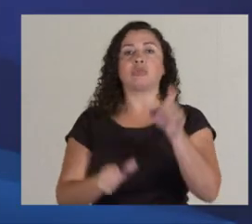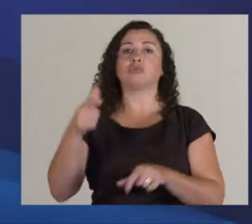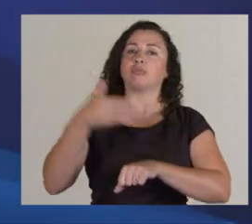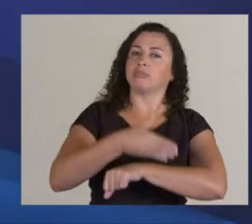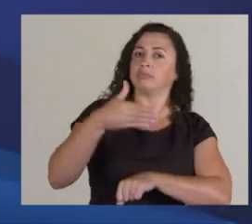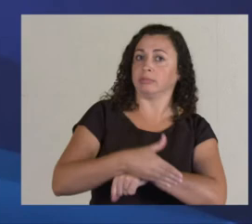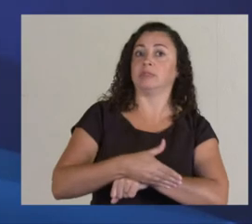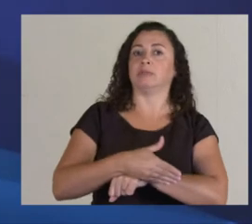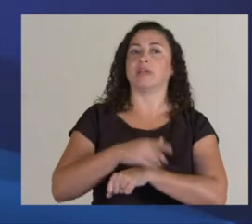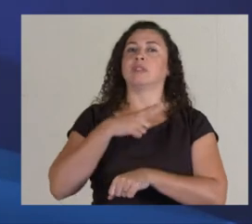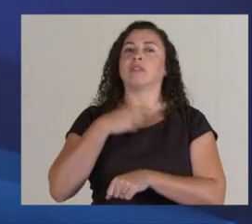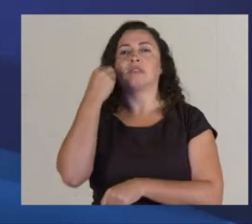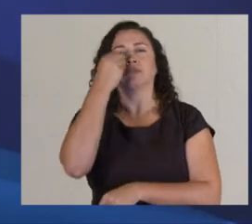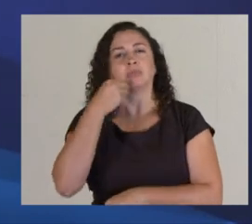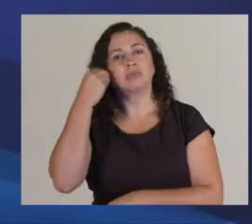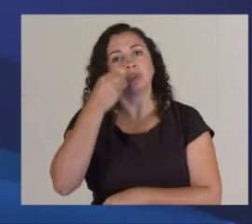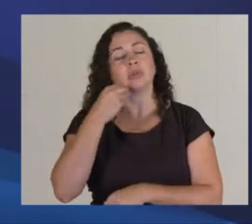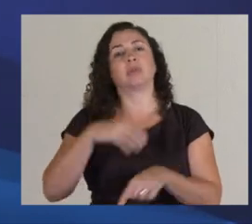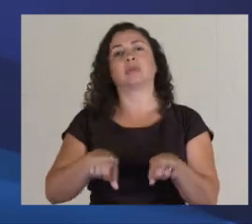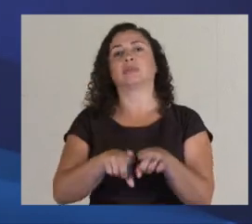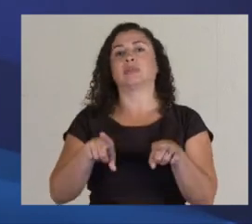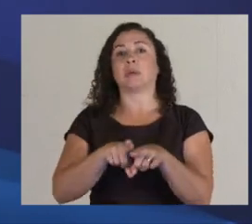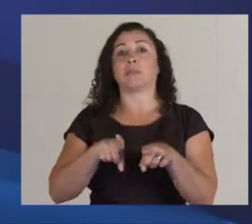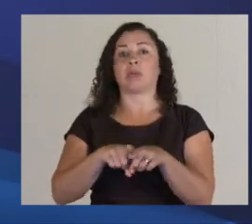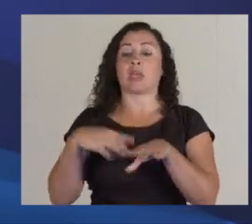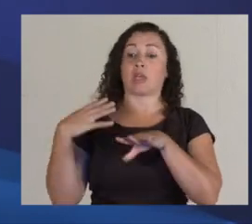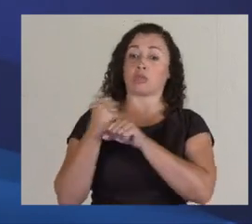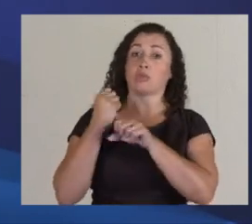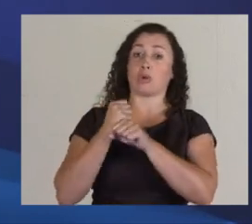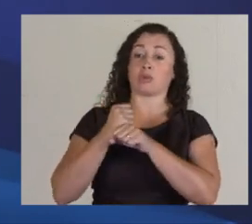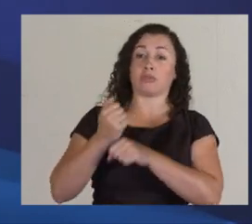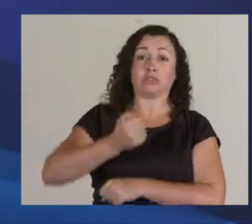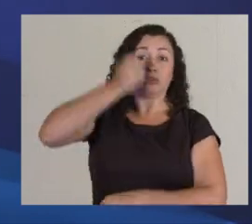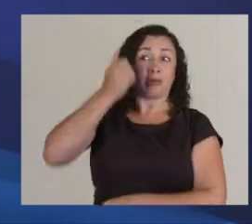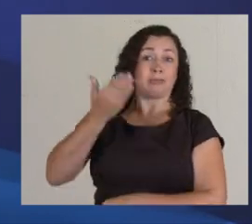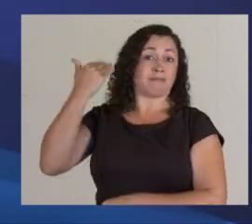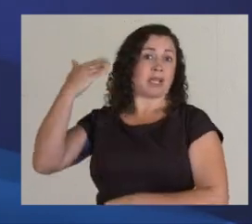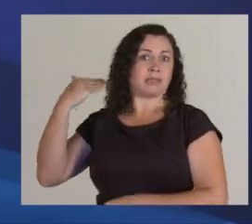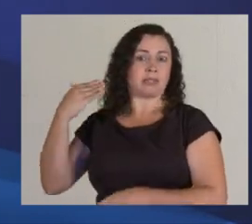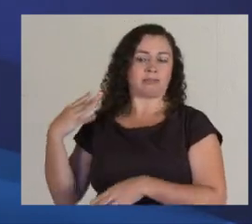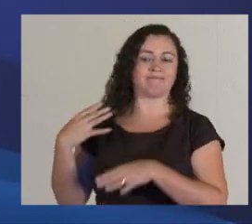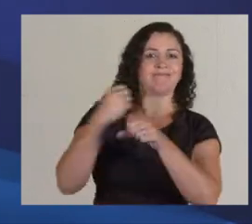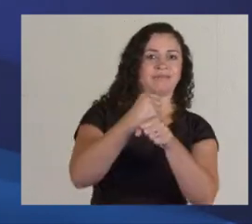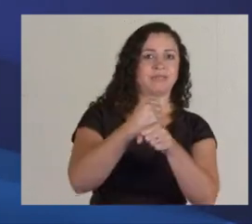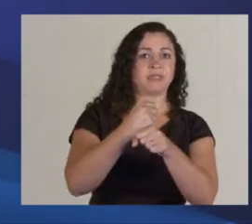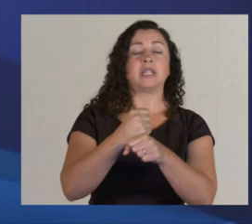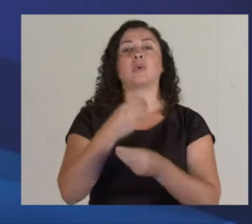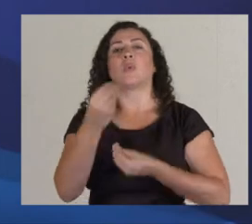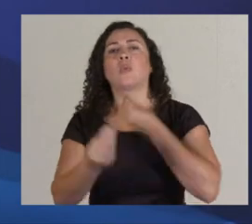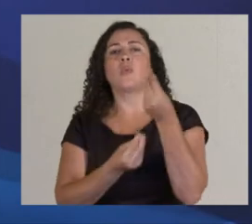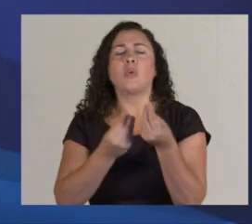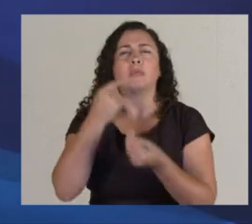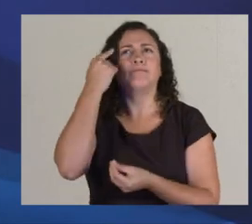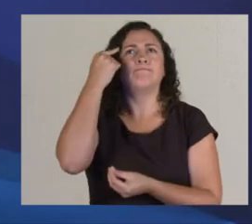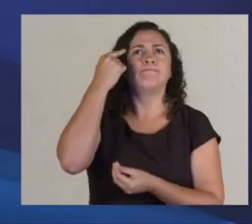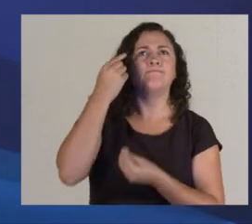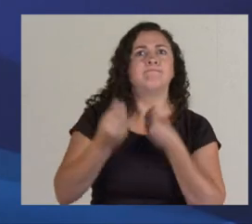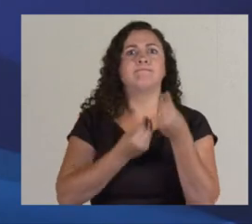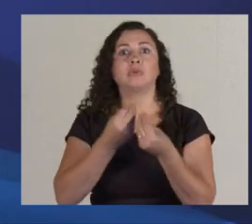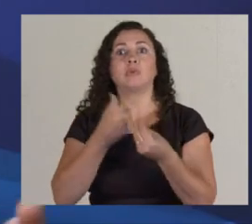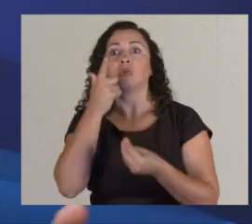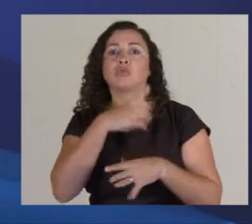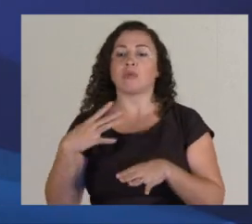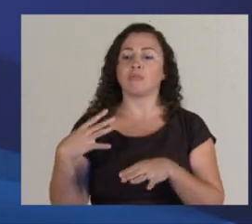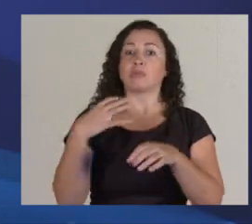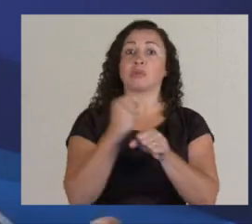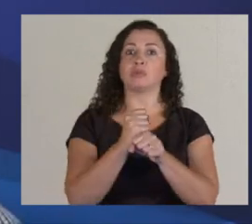partir das simulações, das notas obtidas no último vestibular, como é que nós desenharíamos um sistema que também contemplasse